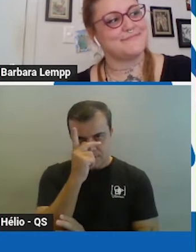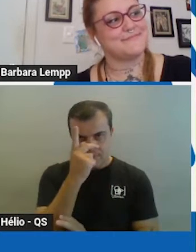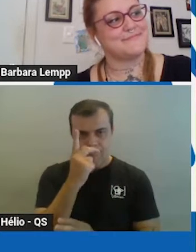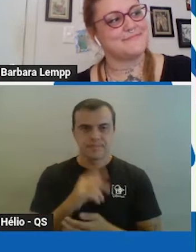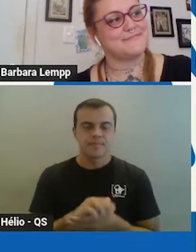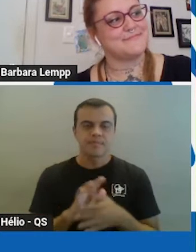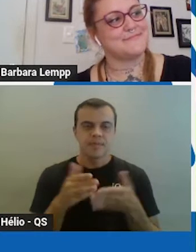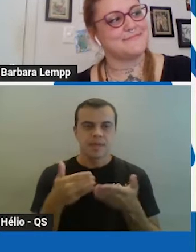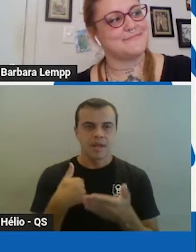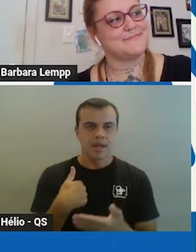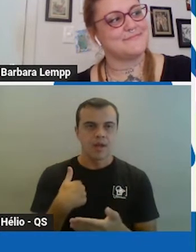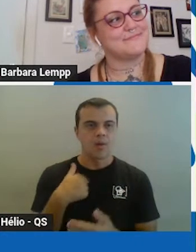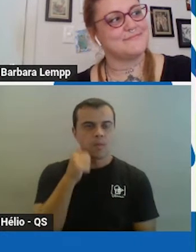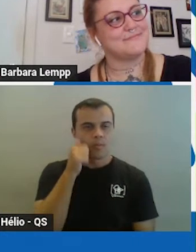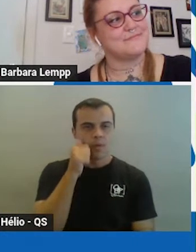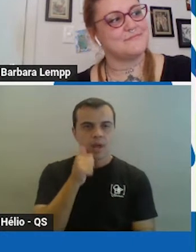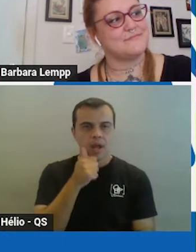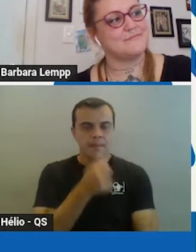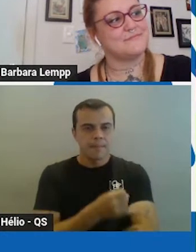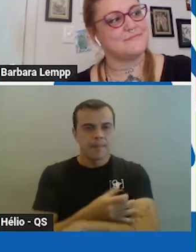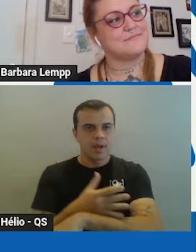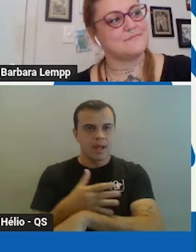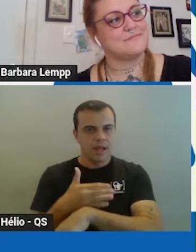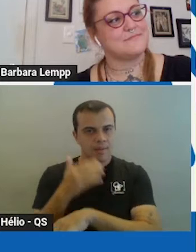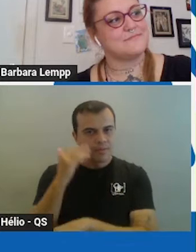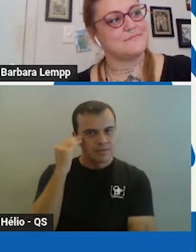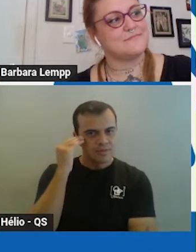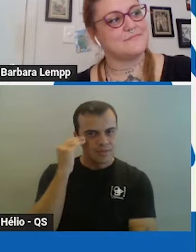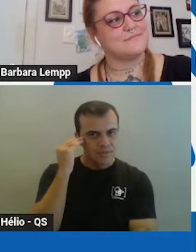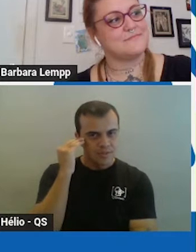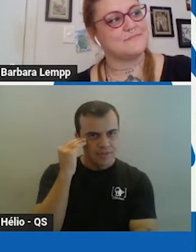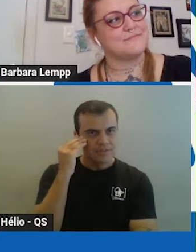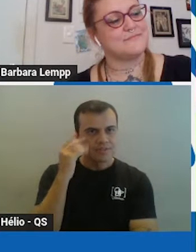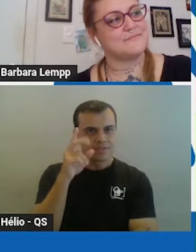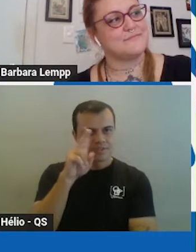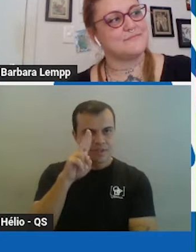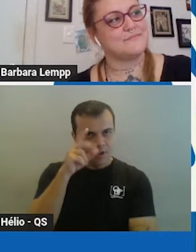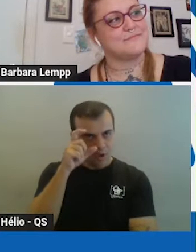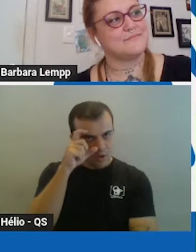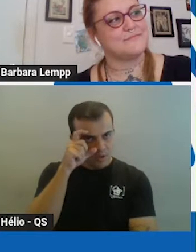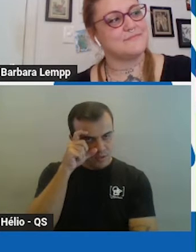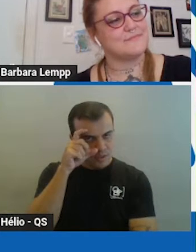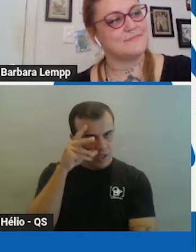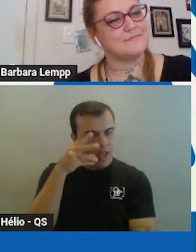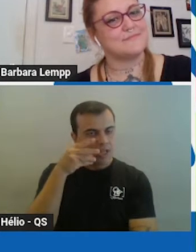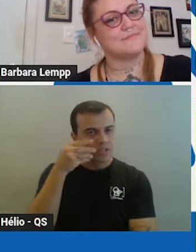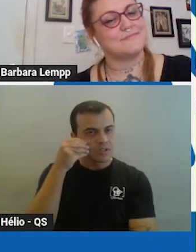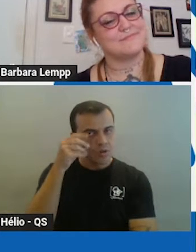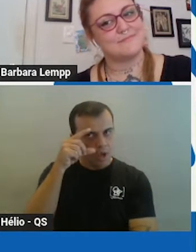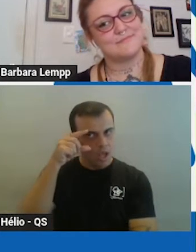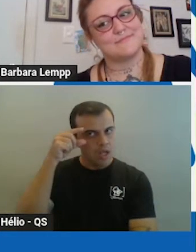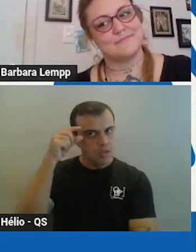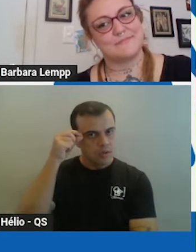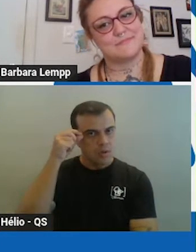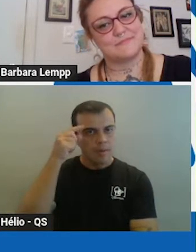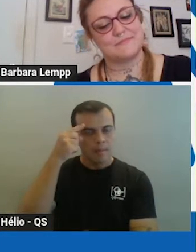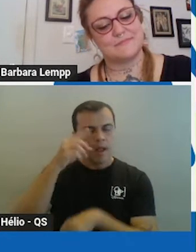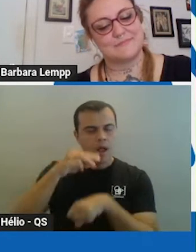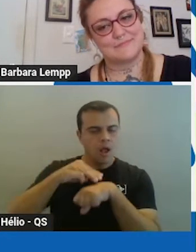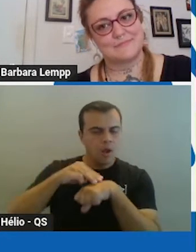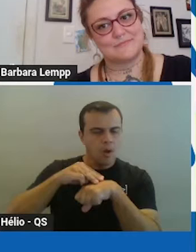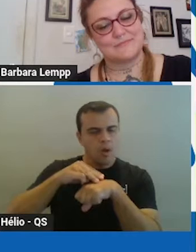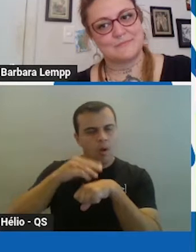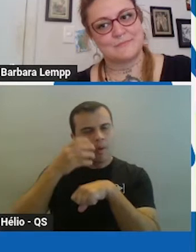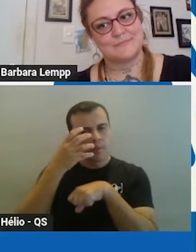Então, eu sou uma mulher branca, de cabelos curtos, com óculos em formato de gatinho, óculos marrom, meio